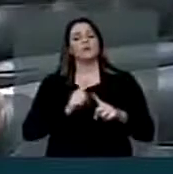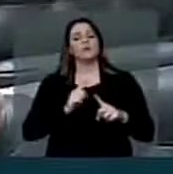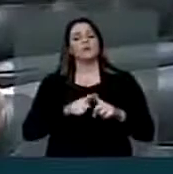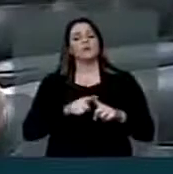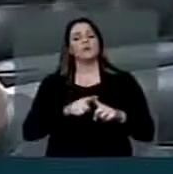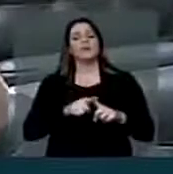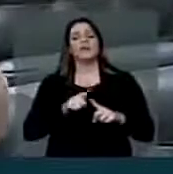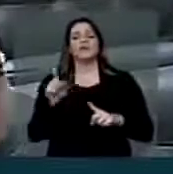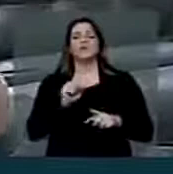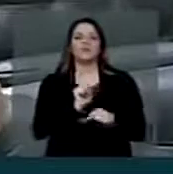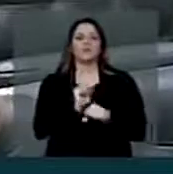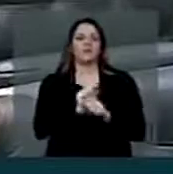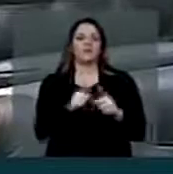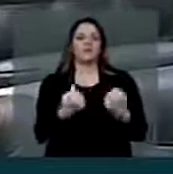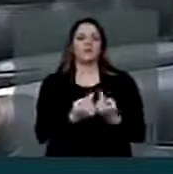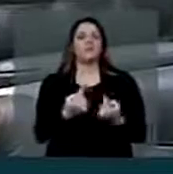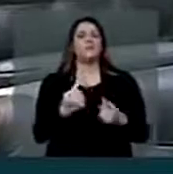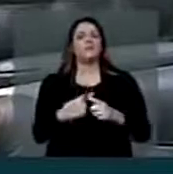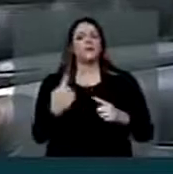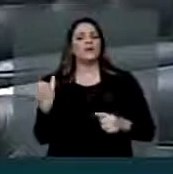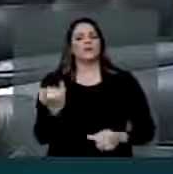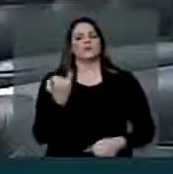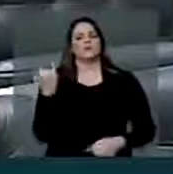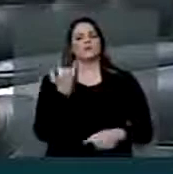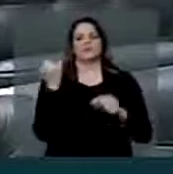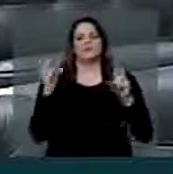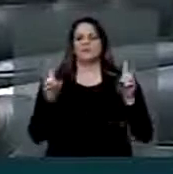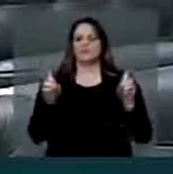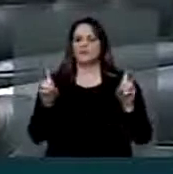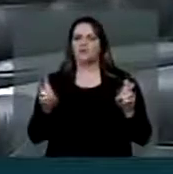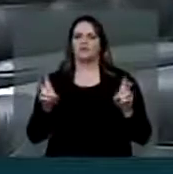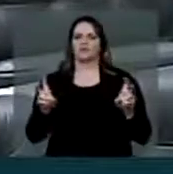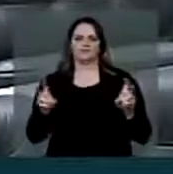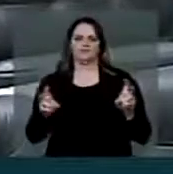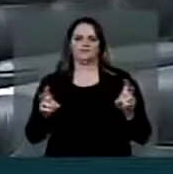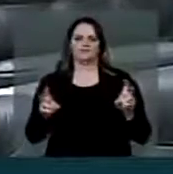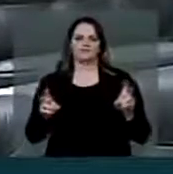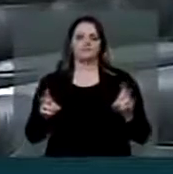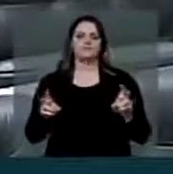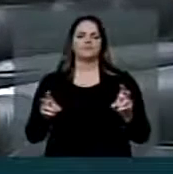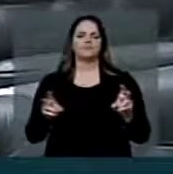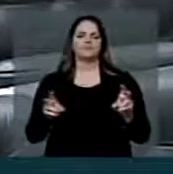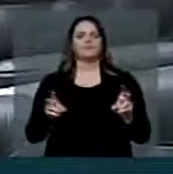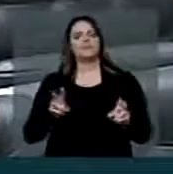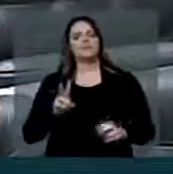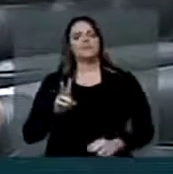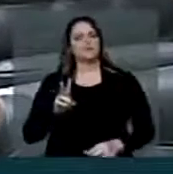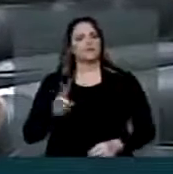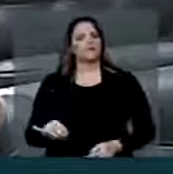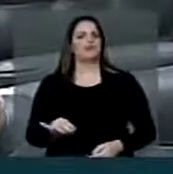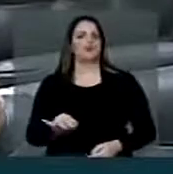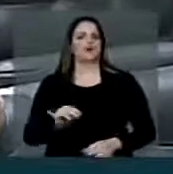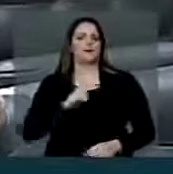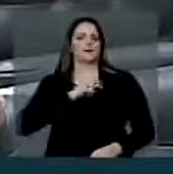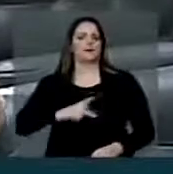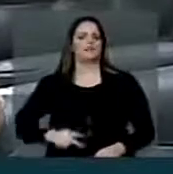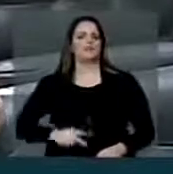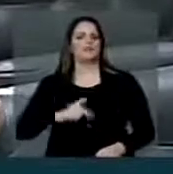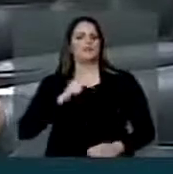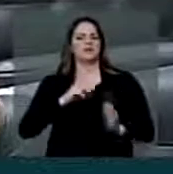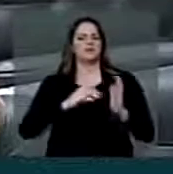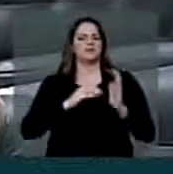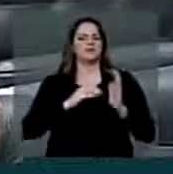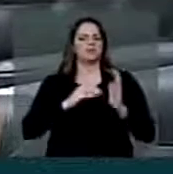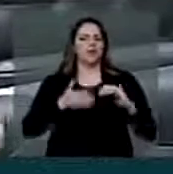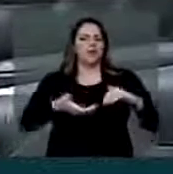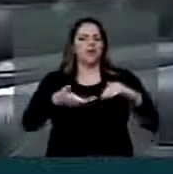do Congresso, que, a meu ver, se trata de uma questão de extrema importância e certamente o presidente do Senado, o